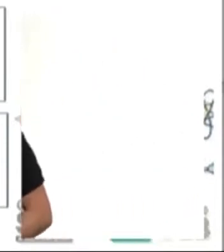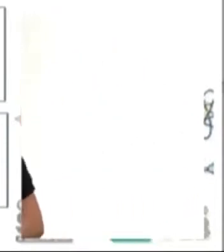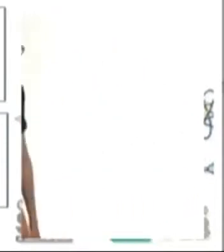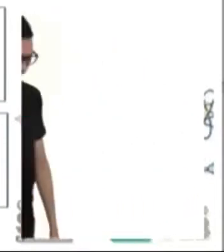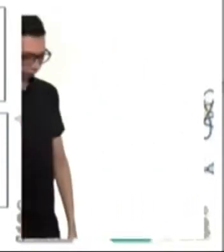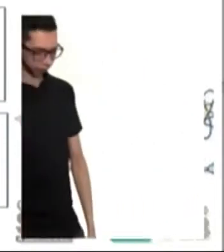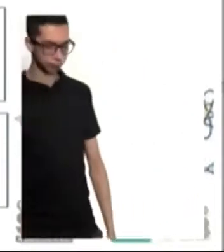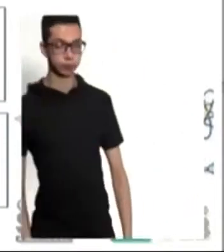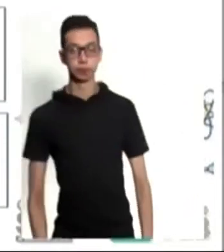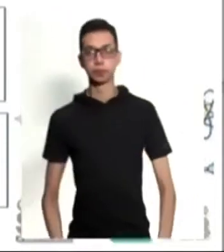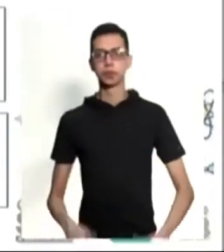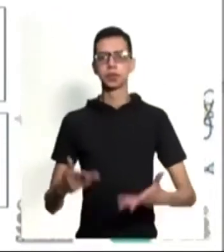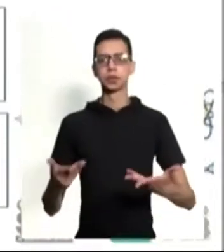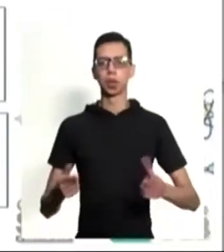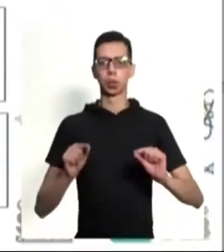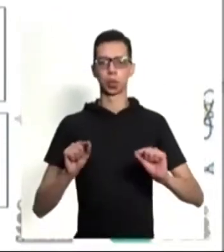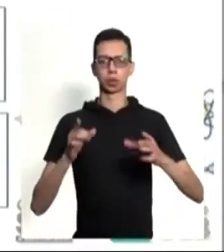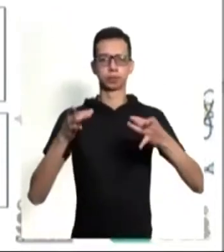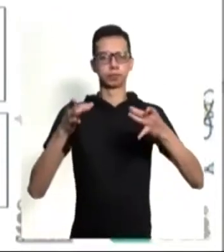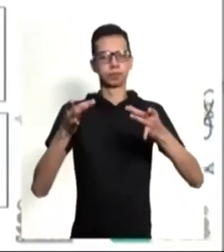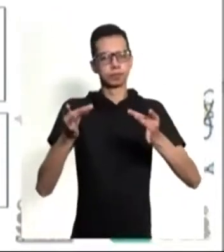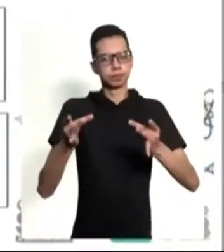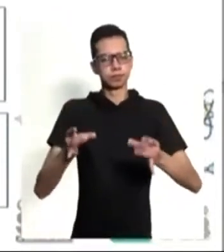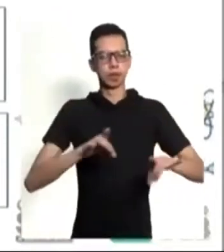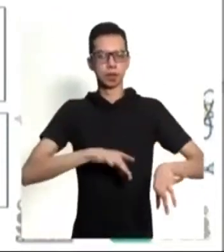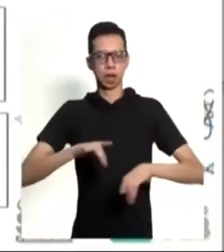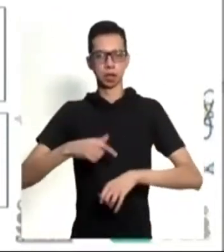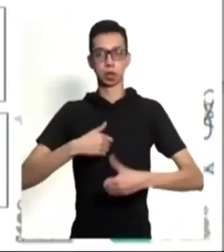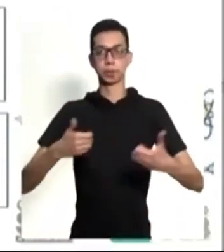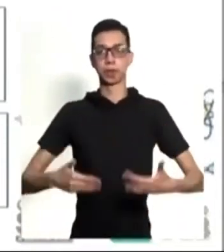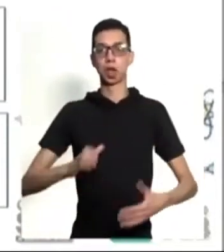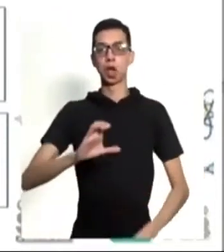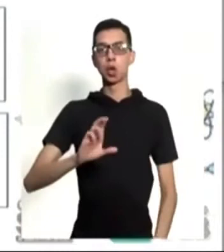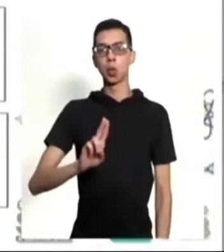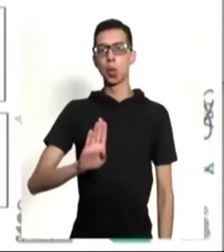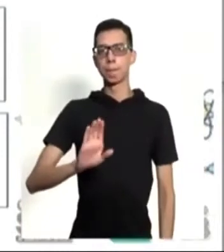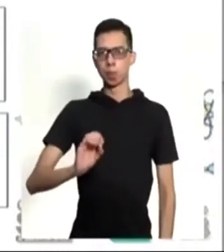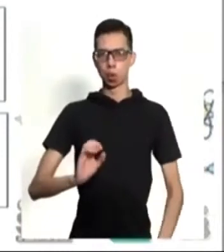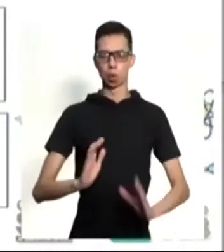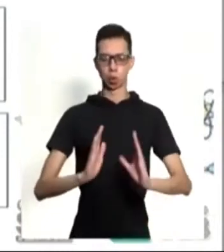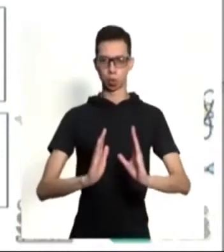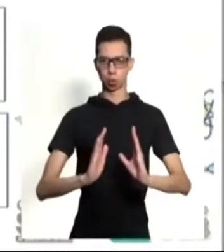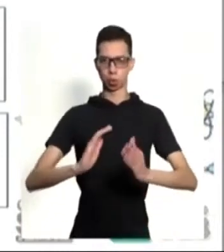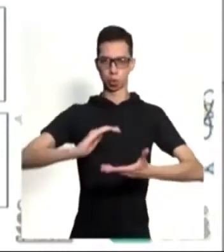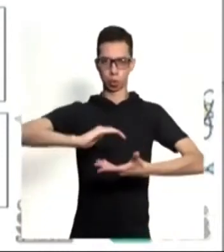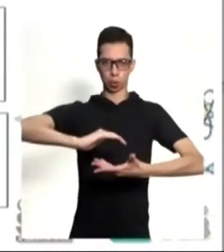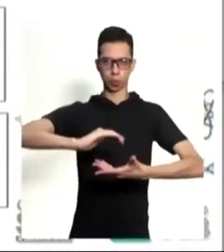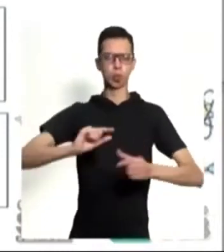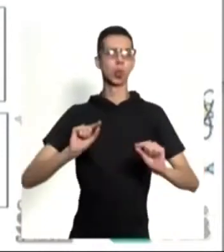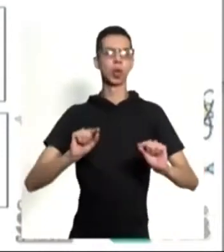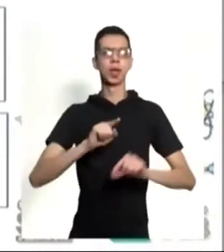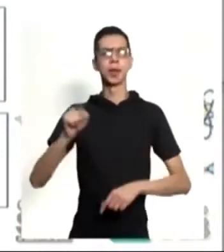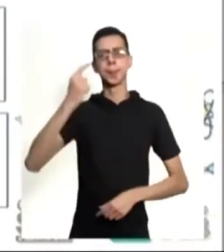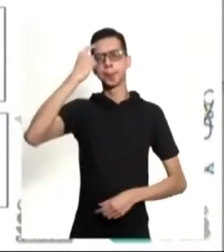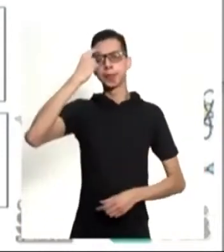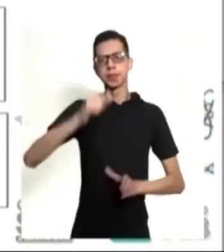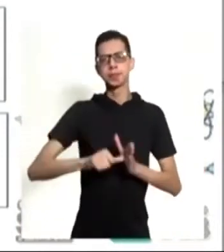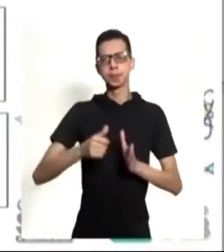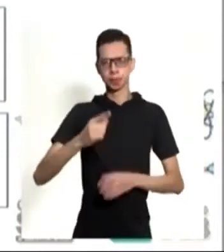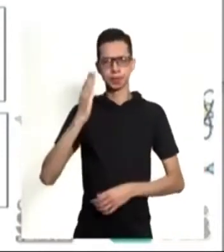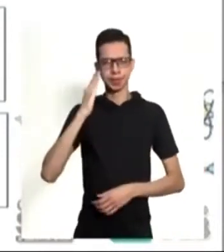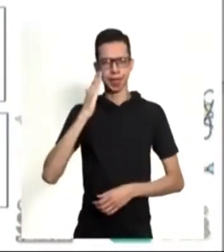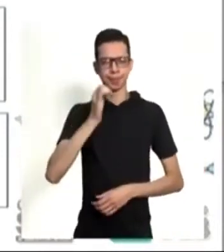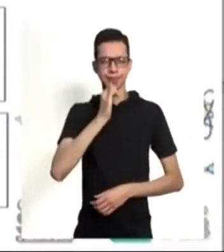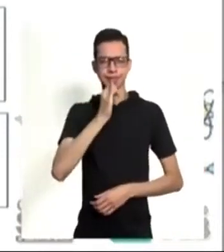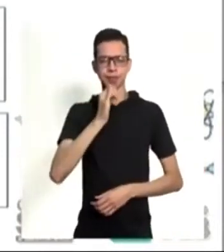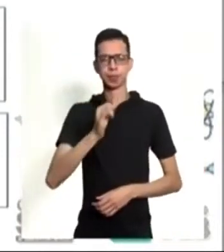o hexaedro regular. Quando se fala cubo, nós vamos estudar ele ainda hoje, quando se fala cubo, a primeira coisa que a gente pensa é no dadinho, o dado